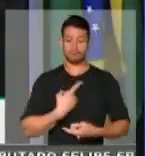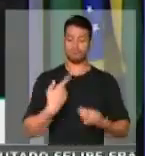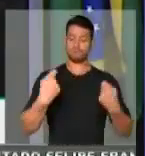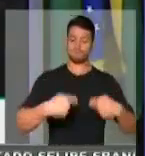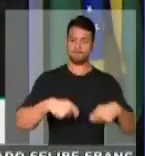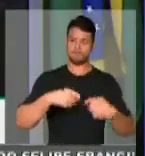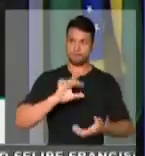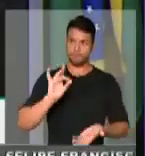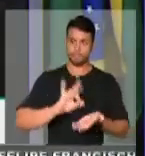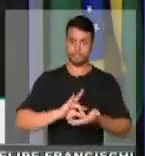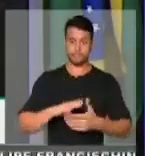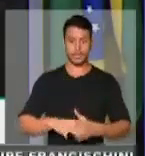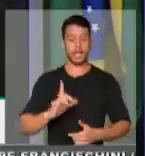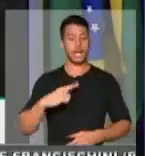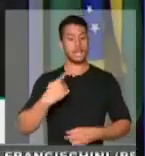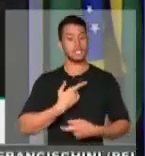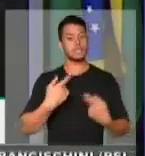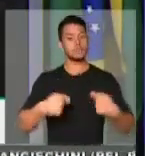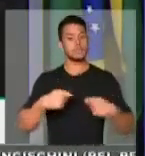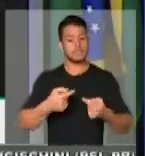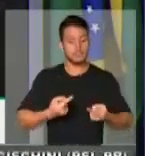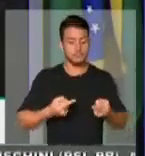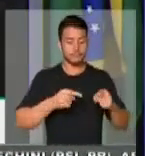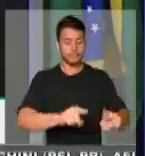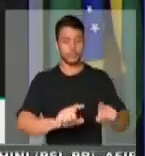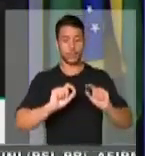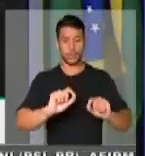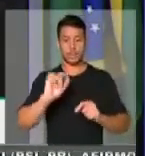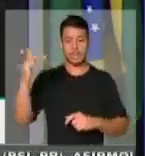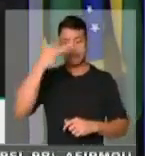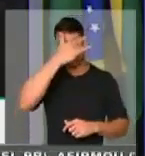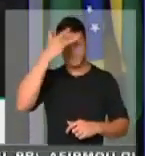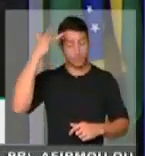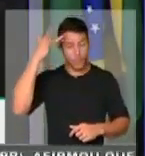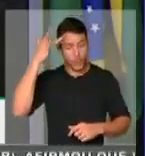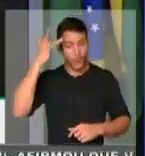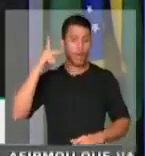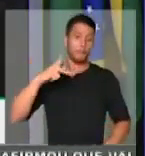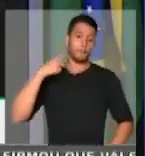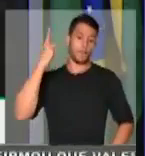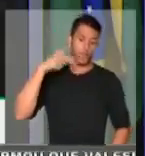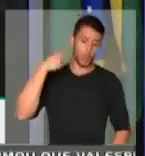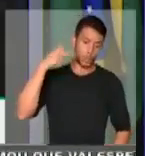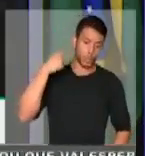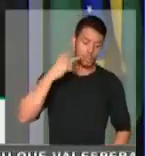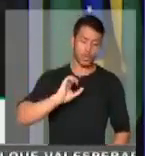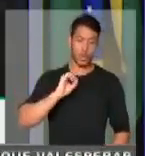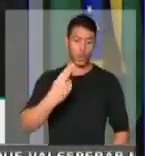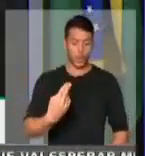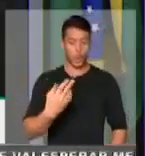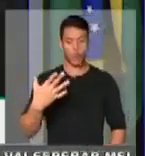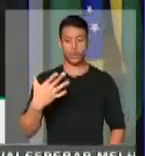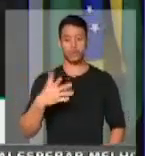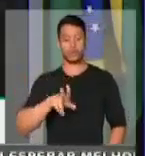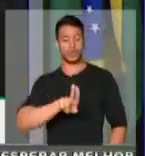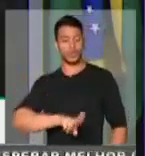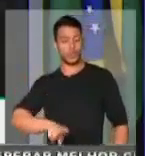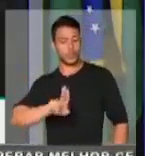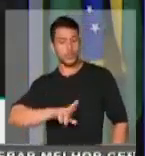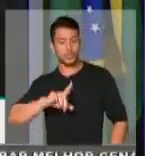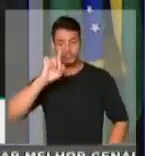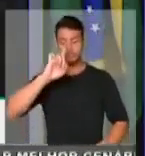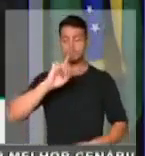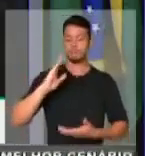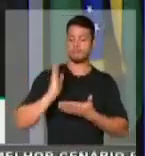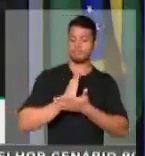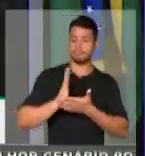O que temos de criminalizar são as pessoas, os maus políticos, aqueles que se utilizam do mandato para, em esquemas de corrupção,